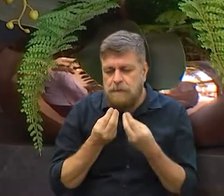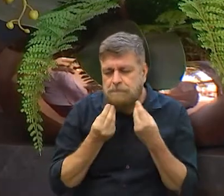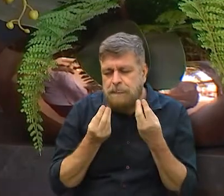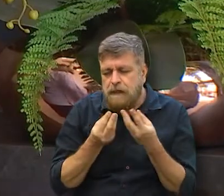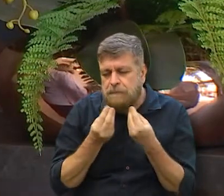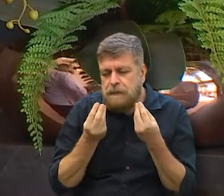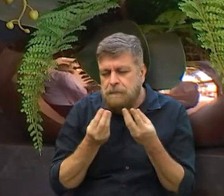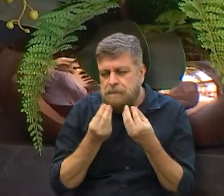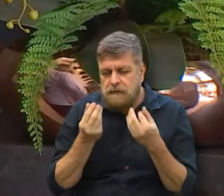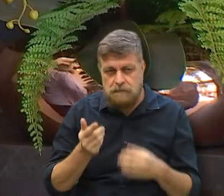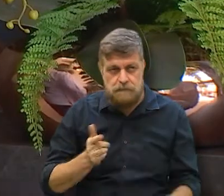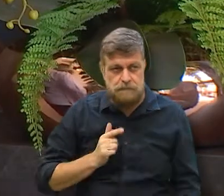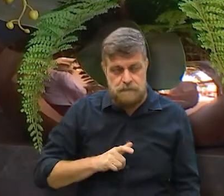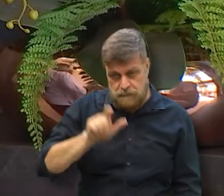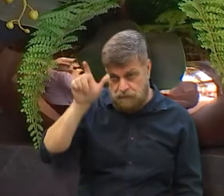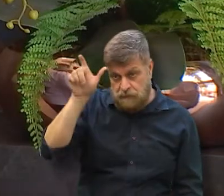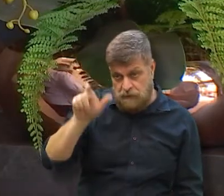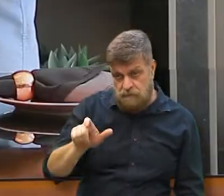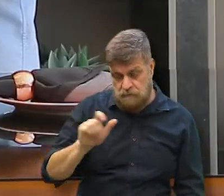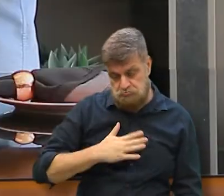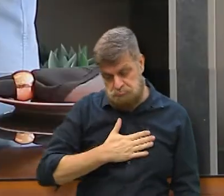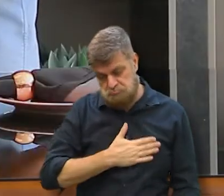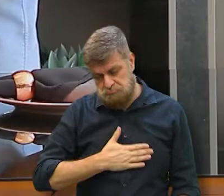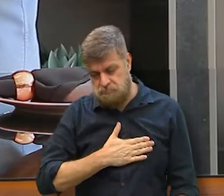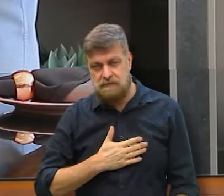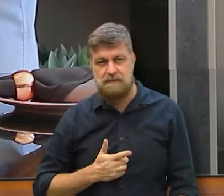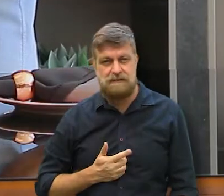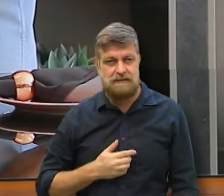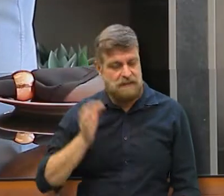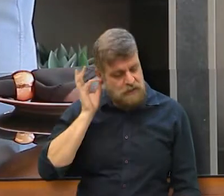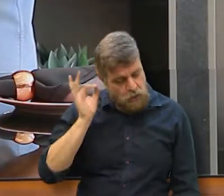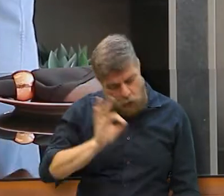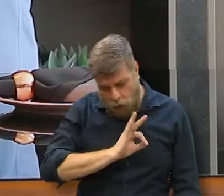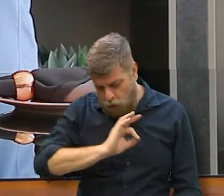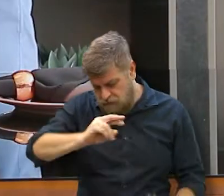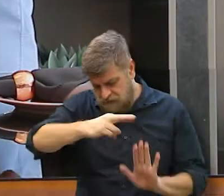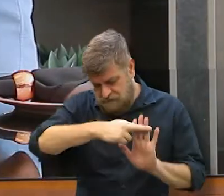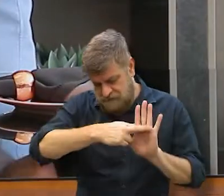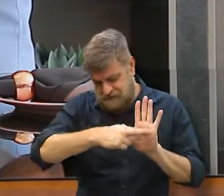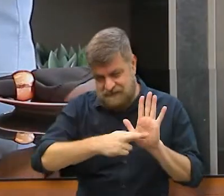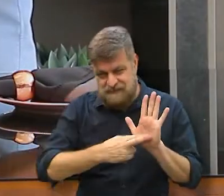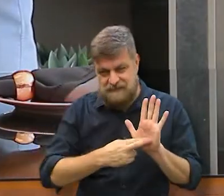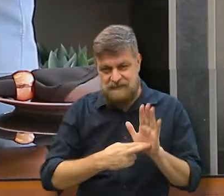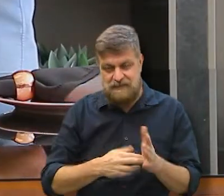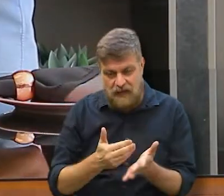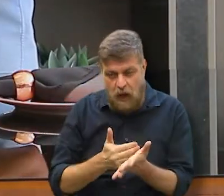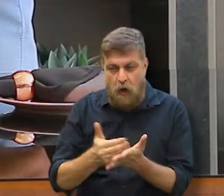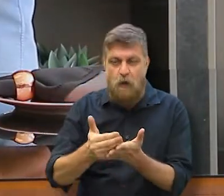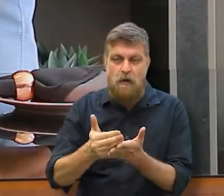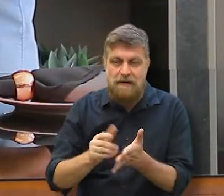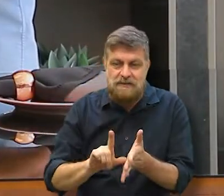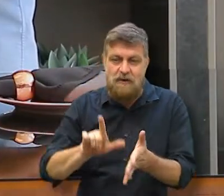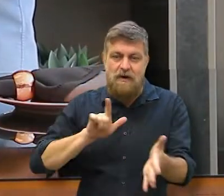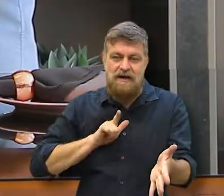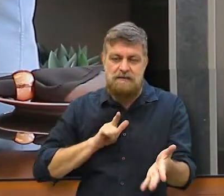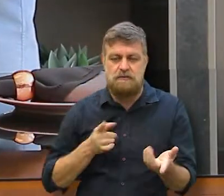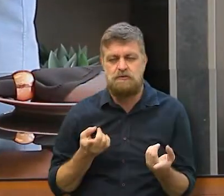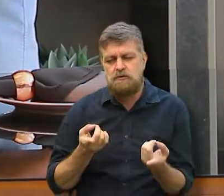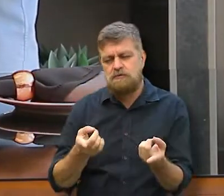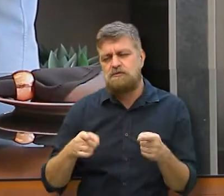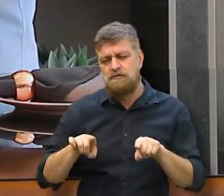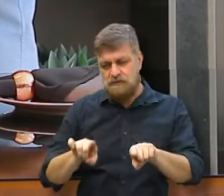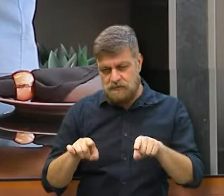né? Mas também, o pessoal acha. É uma excelente receita, uma excelente entradinha. É entradinha.